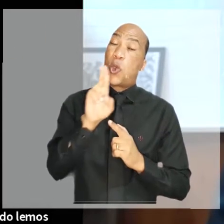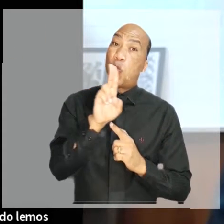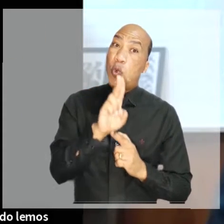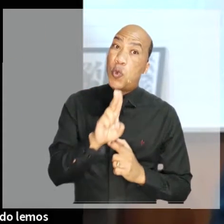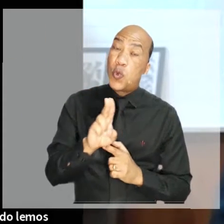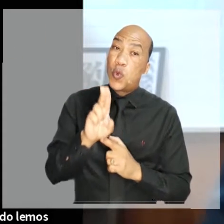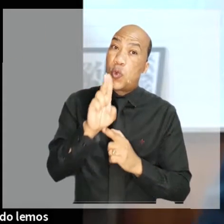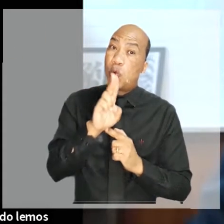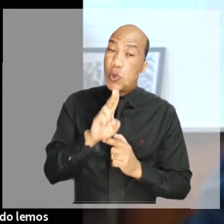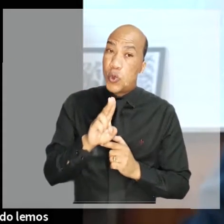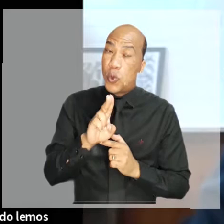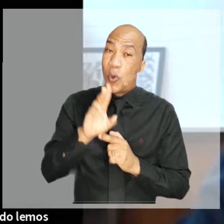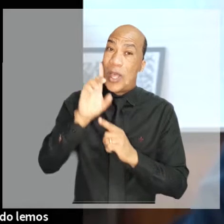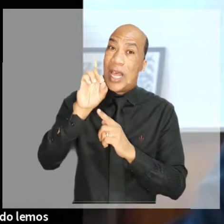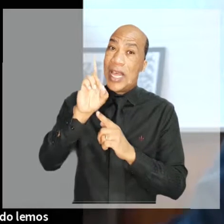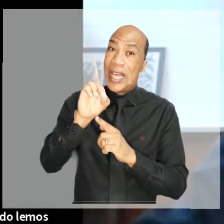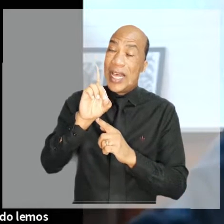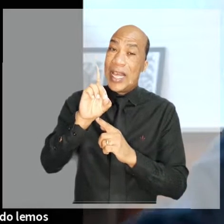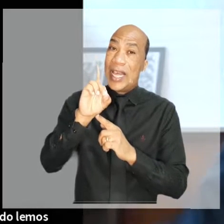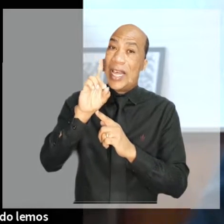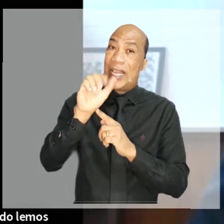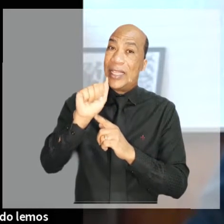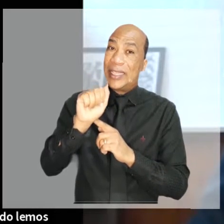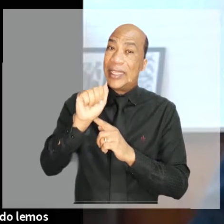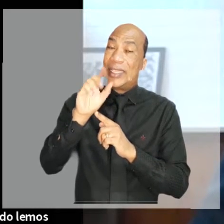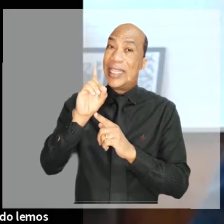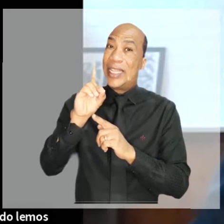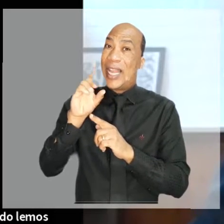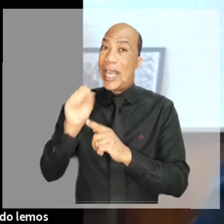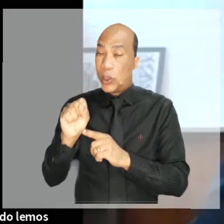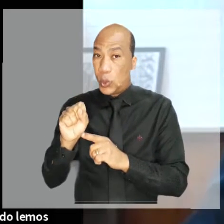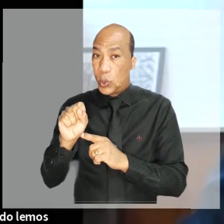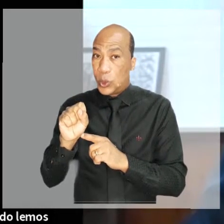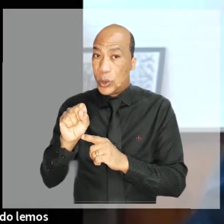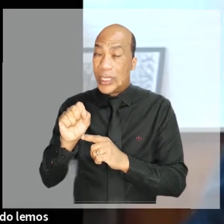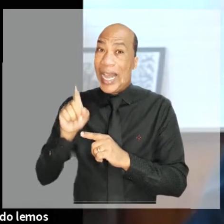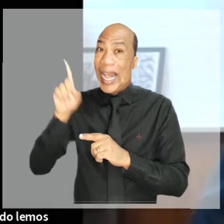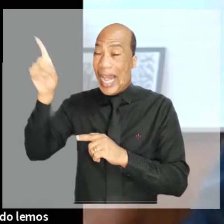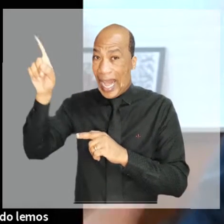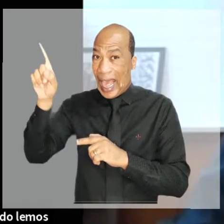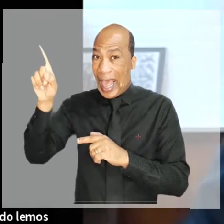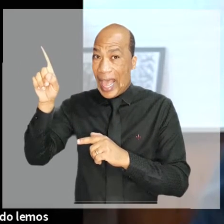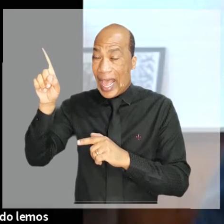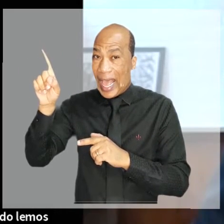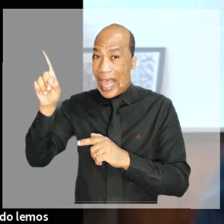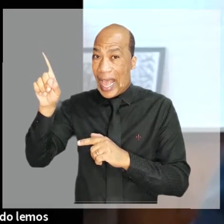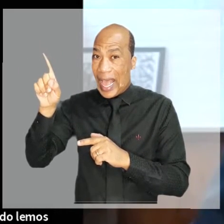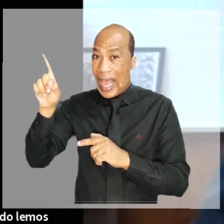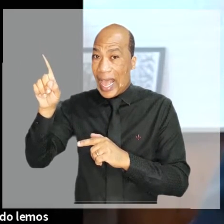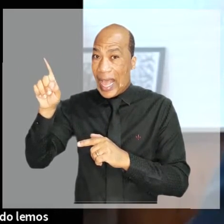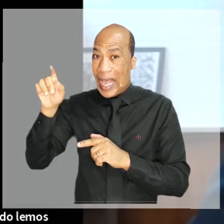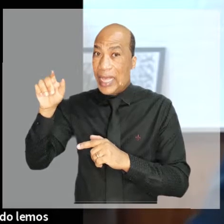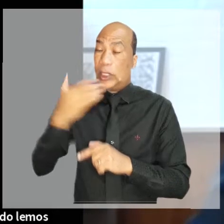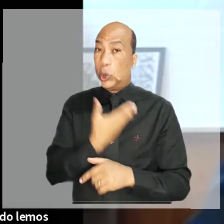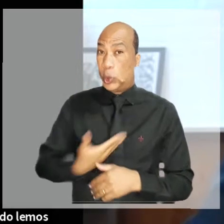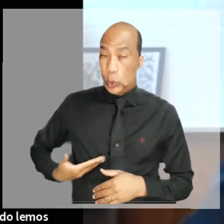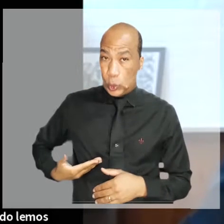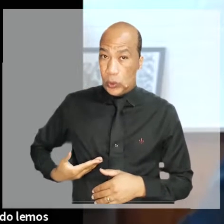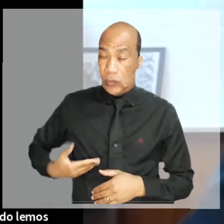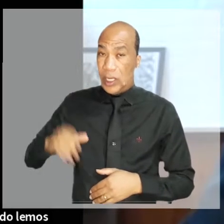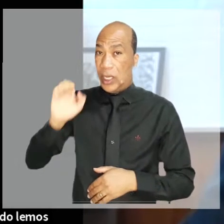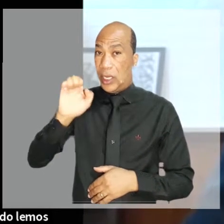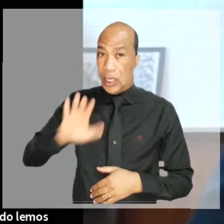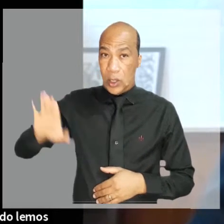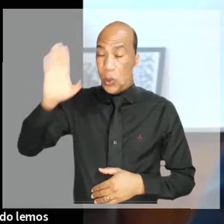que transcrevem todos os seus encontros em várias línguas, né, do continente europeu. Então, tem transcrições